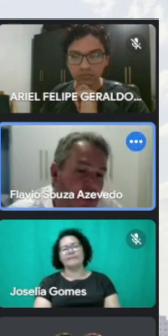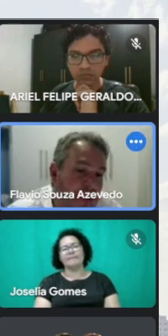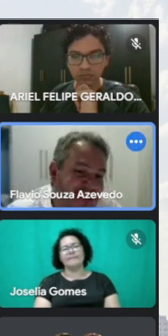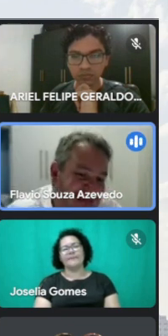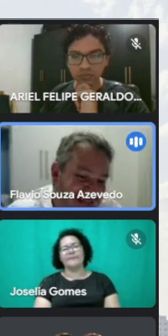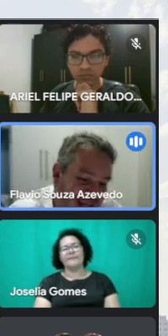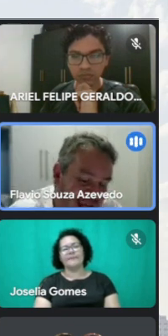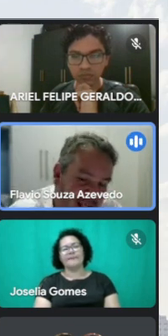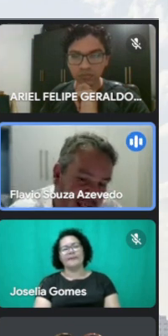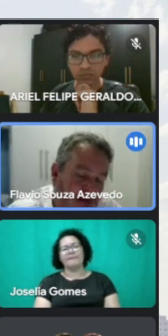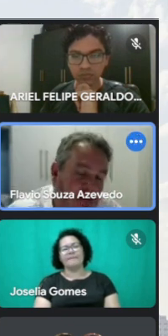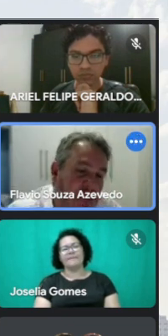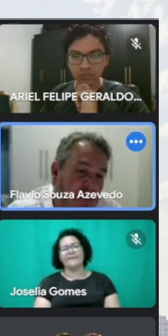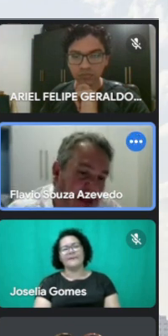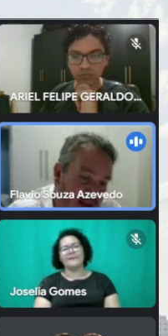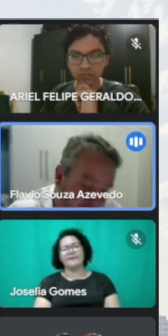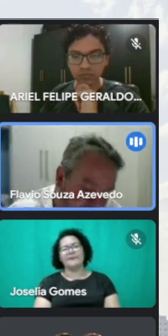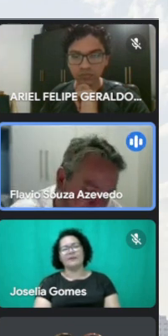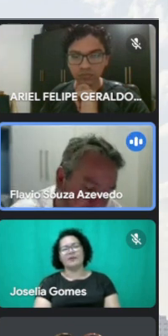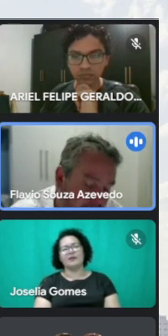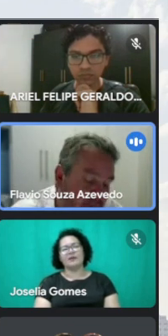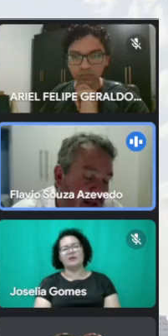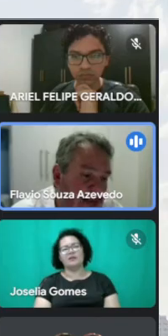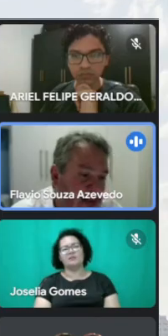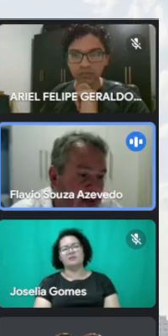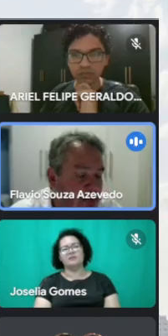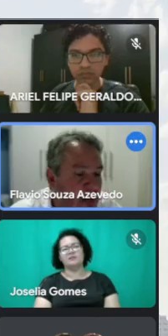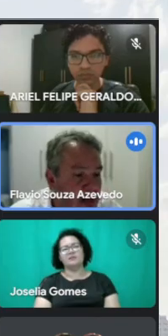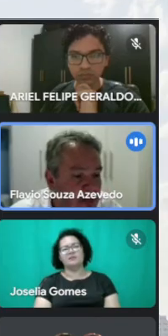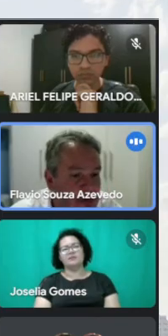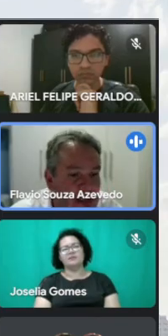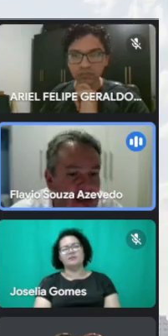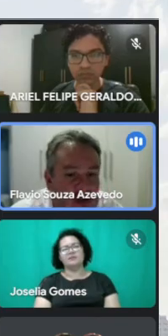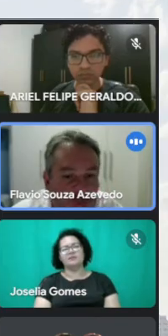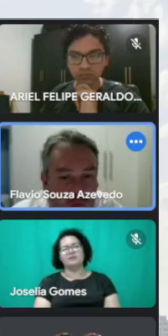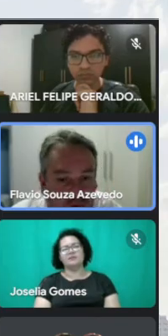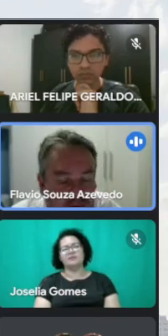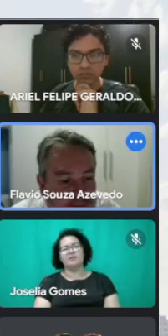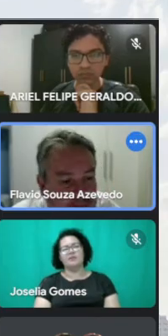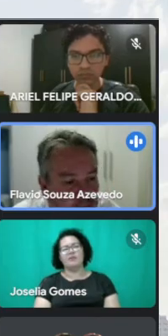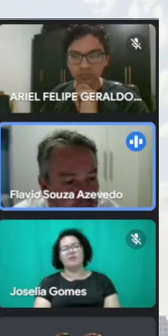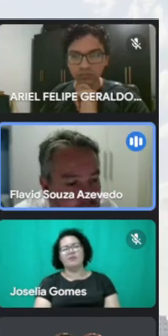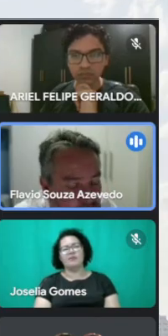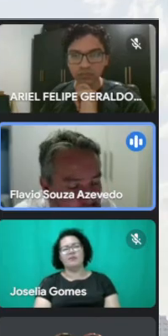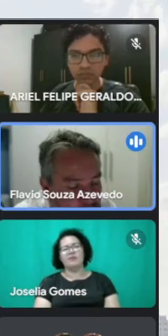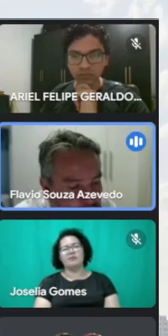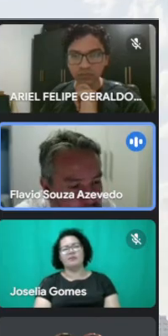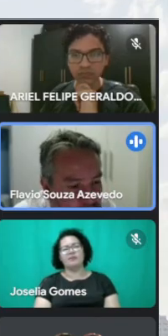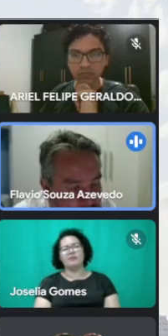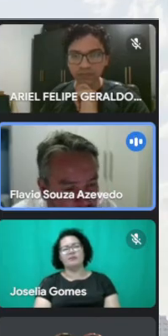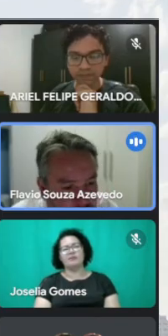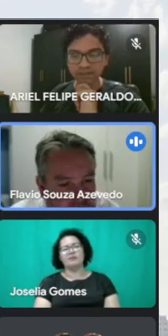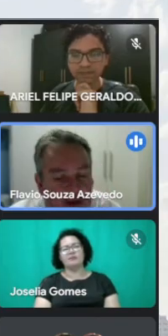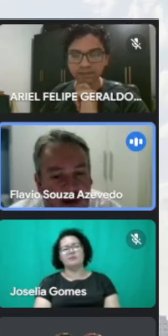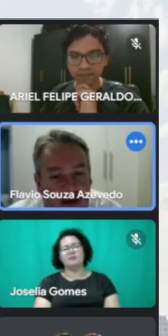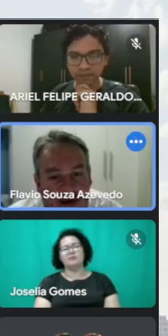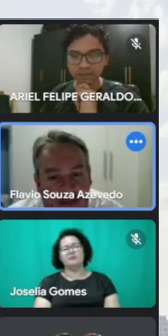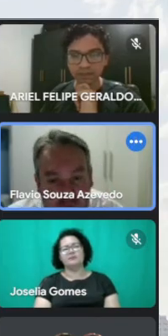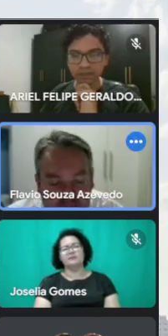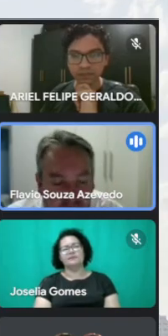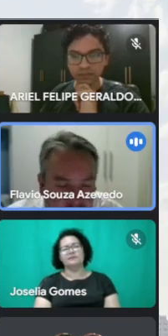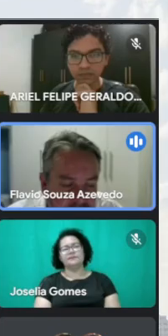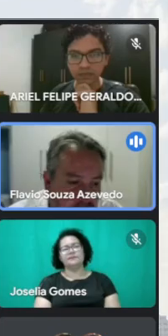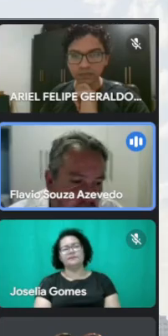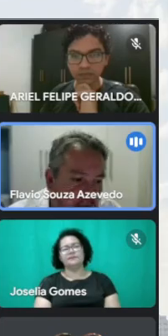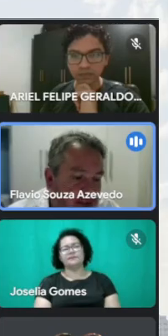né? Mas a engenharia, ela tem que estar presente para poder dar suporte, senão a coisa não funciona, né? Tem que ser uma coisa...